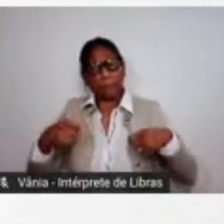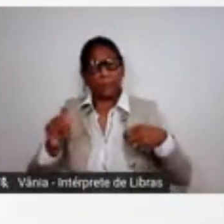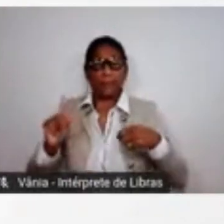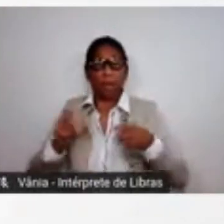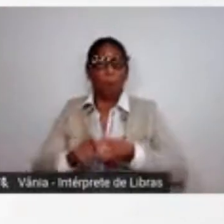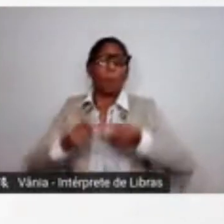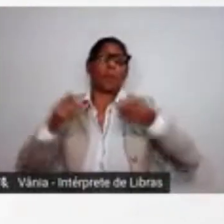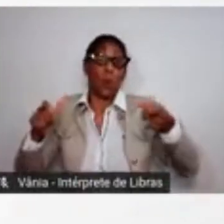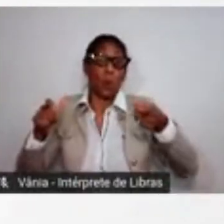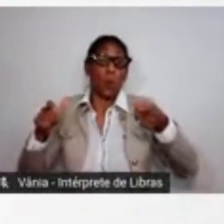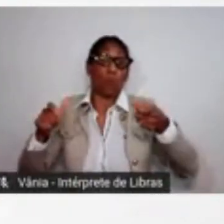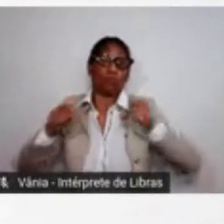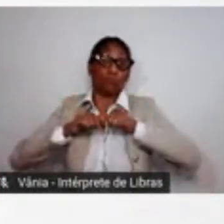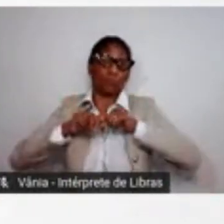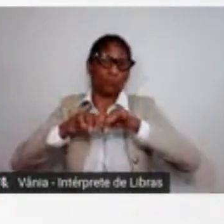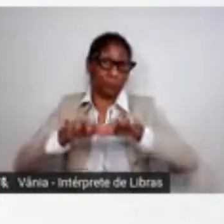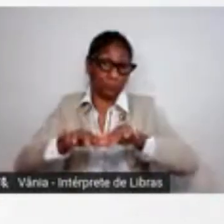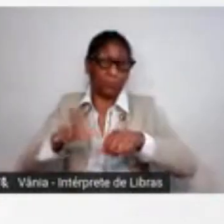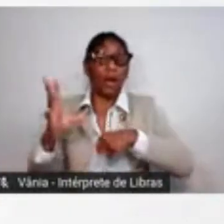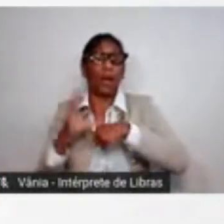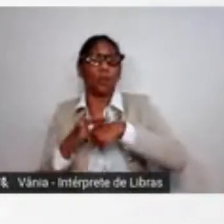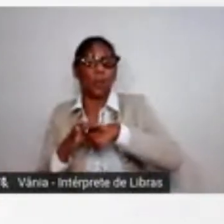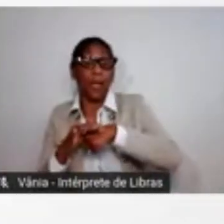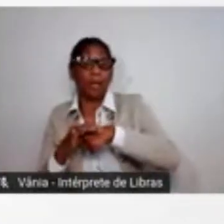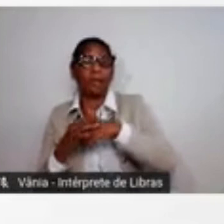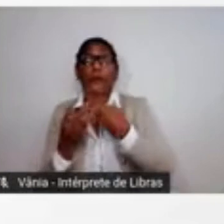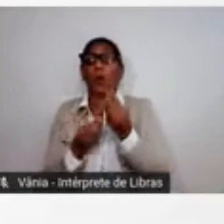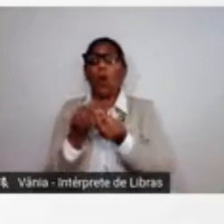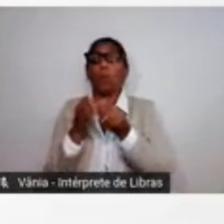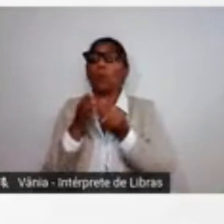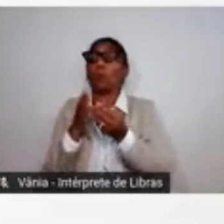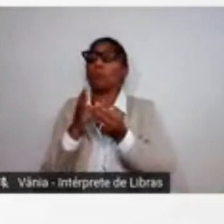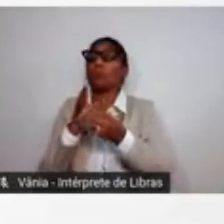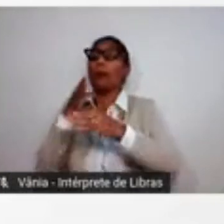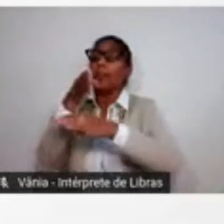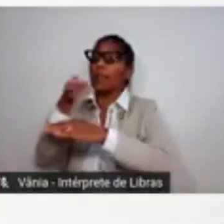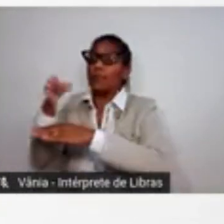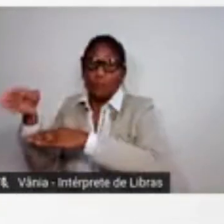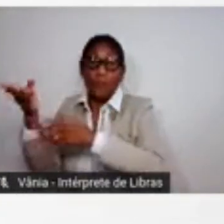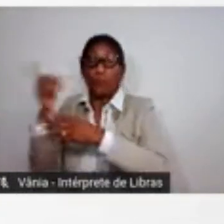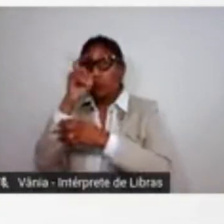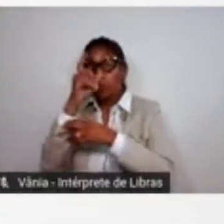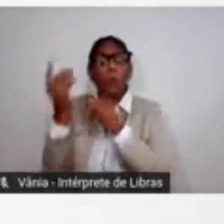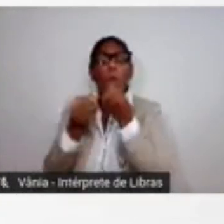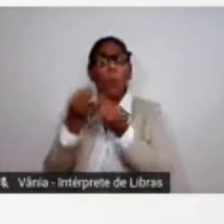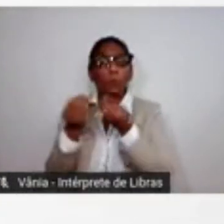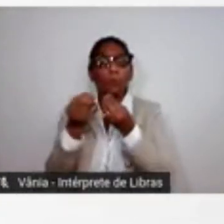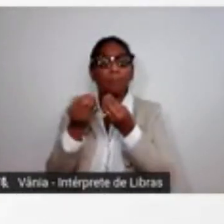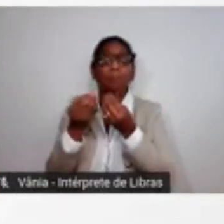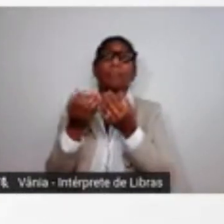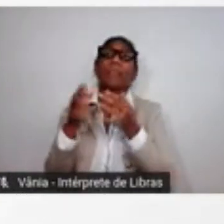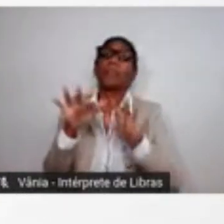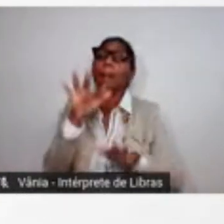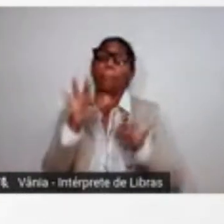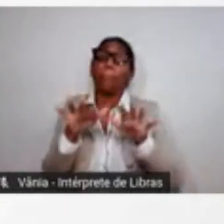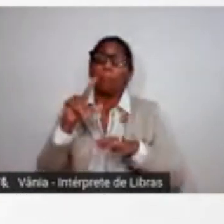do contágio, da evolução da doença, da evolução do atendimento das nossas estruturas hospitalares e, de acordo com o nível de risco